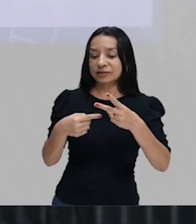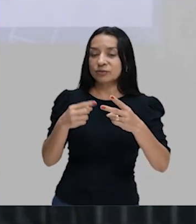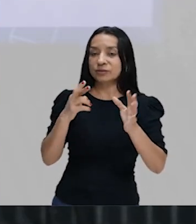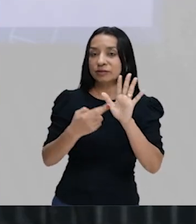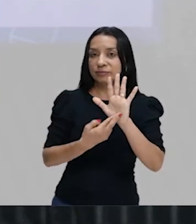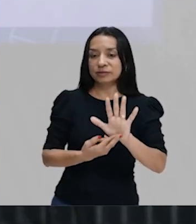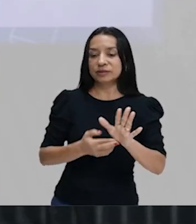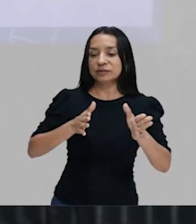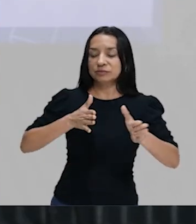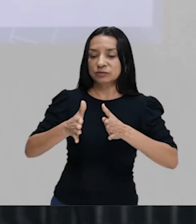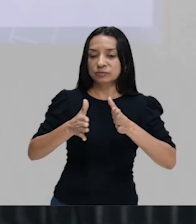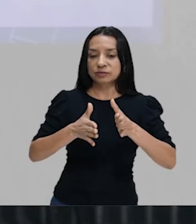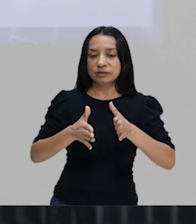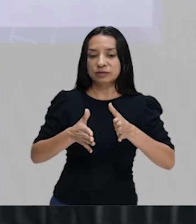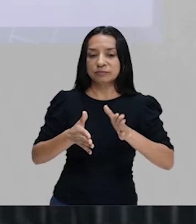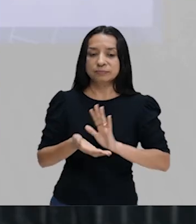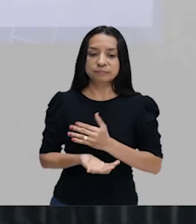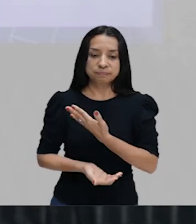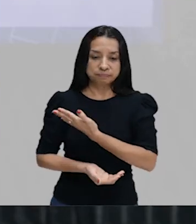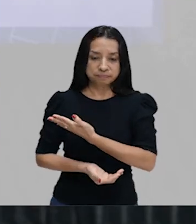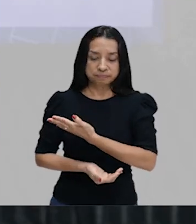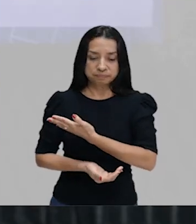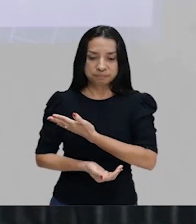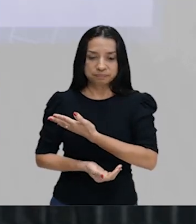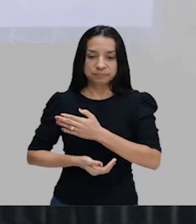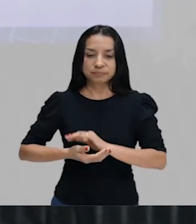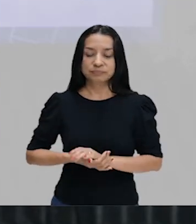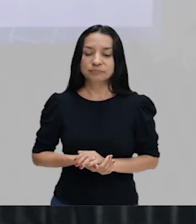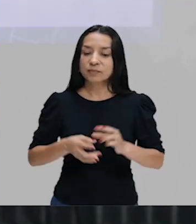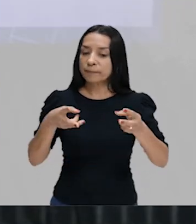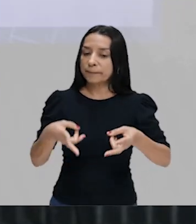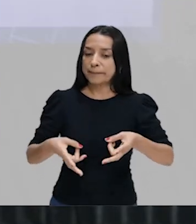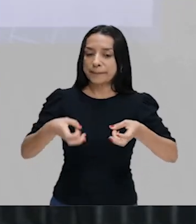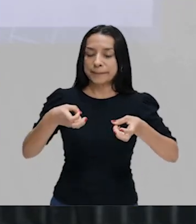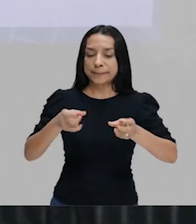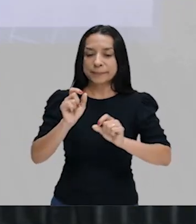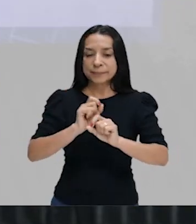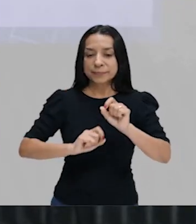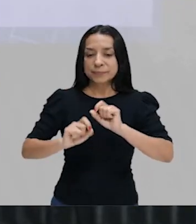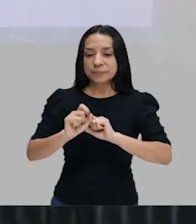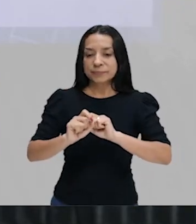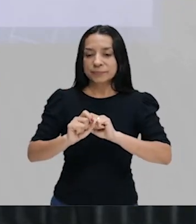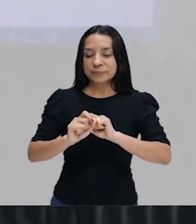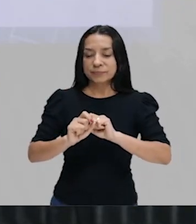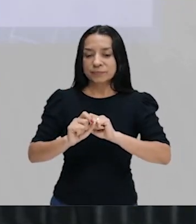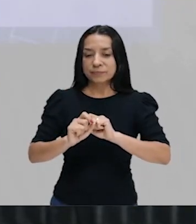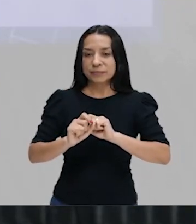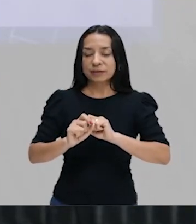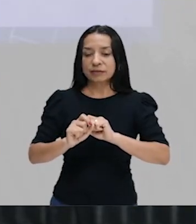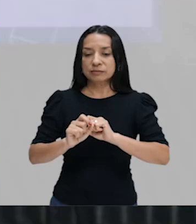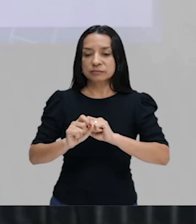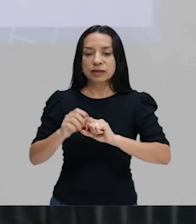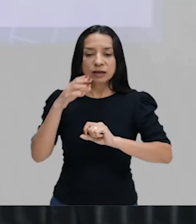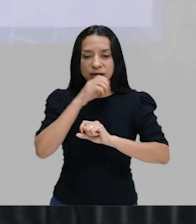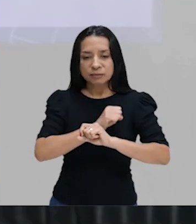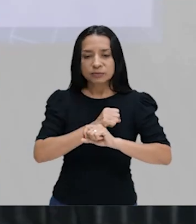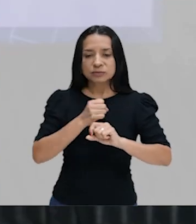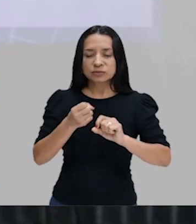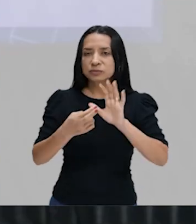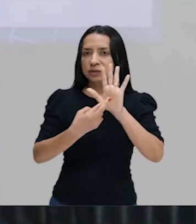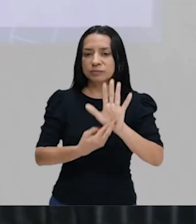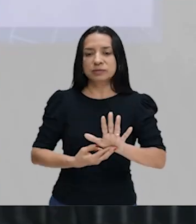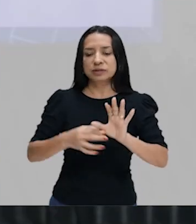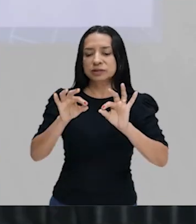de intervalo. Bom, nesse caso, né, perceba que... tá aqui rapidinho só a representação na reta numérica,